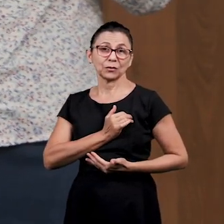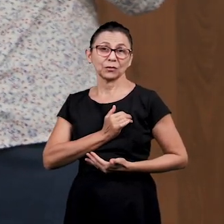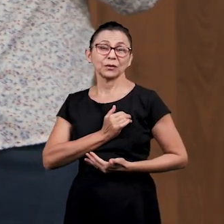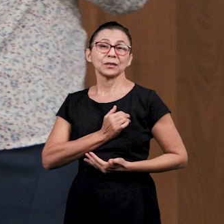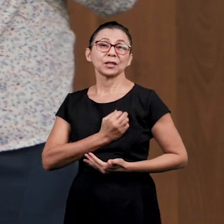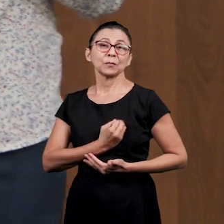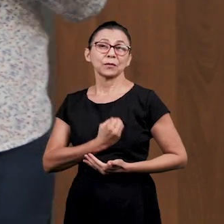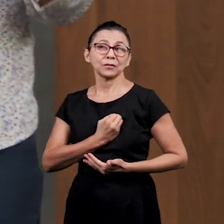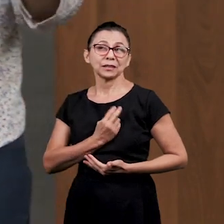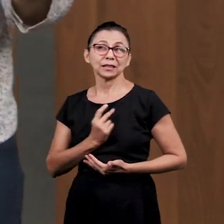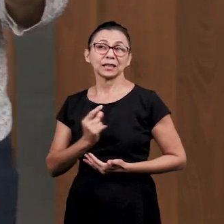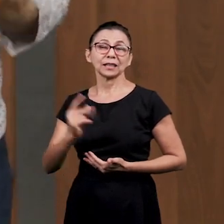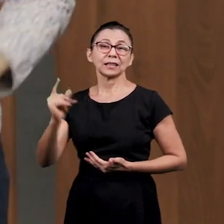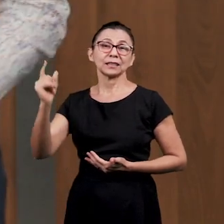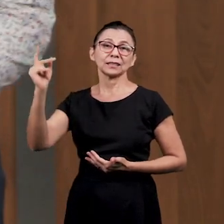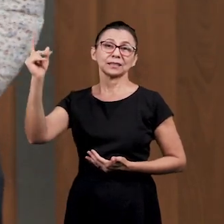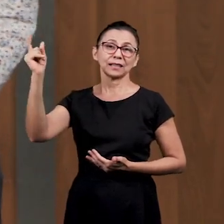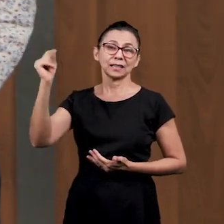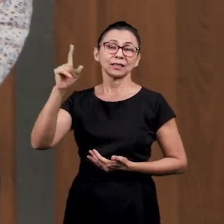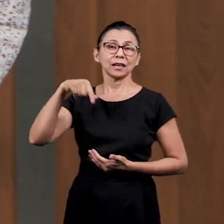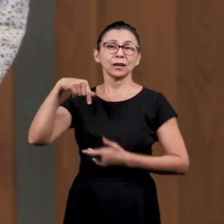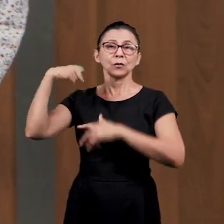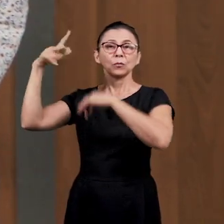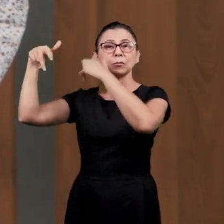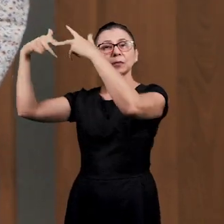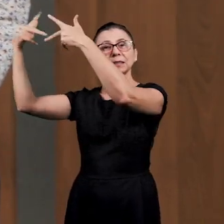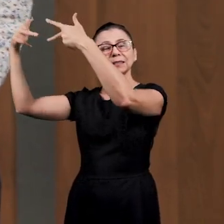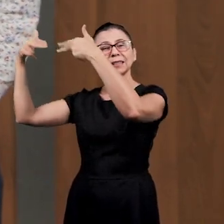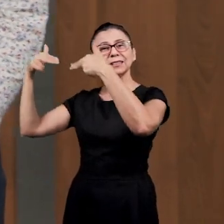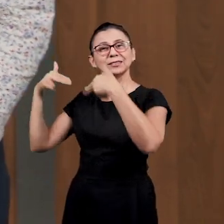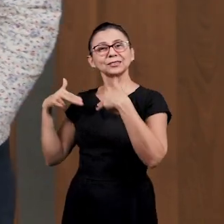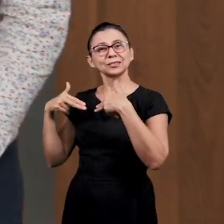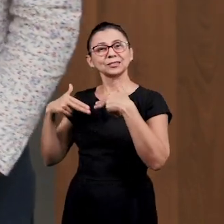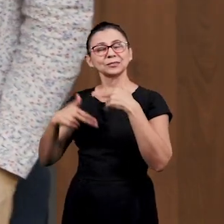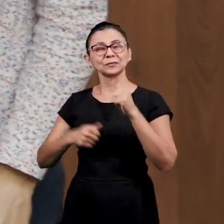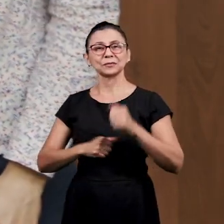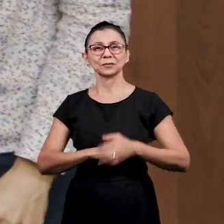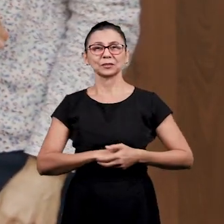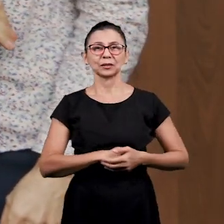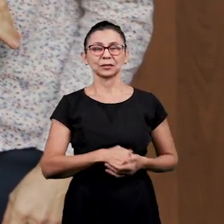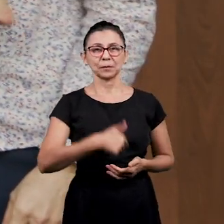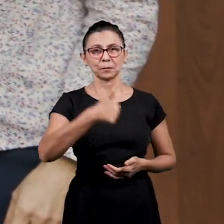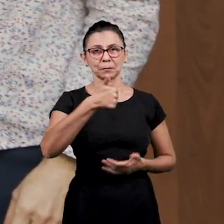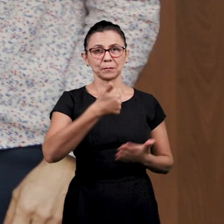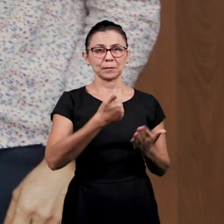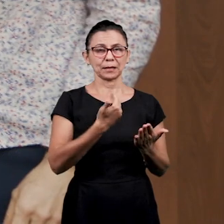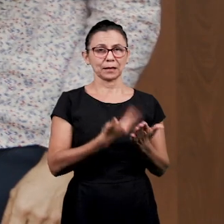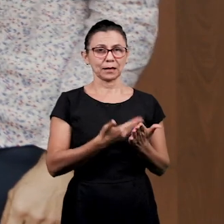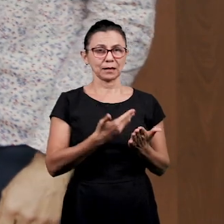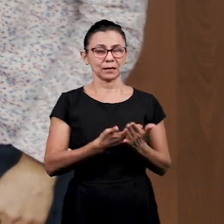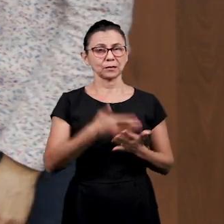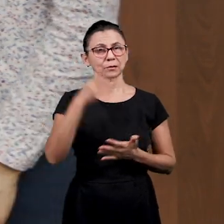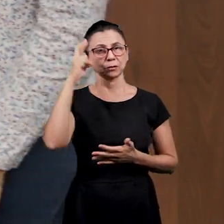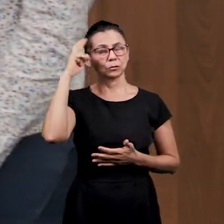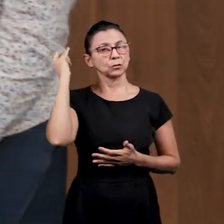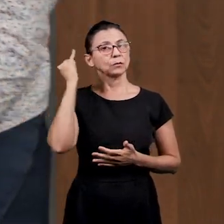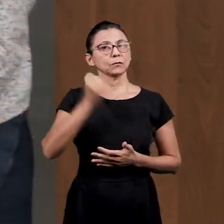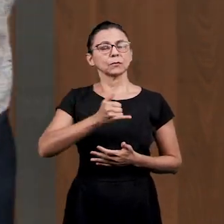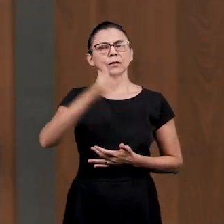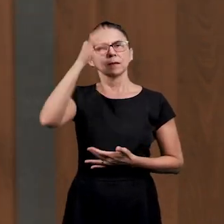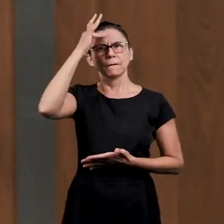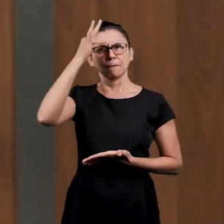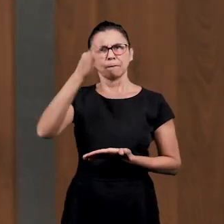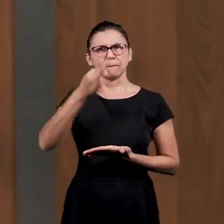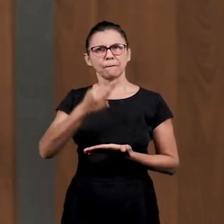a fé é um dom, é uma dádiva, é um presente do Senhor. E nessa primeira aula, o Senhor quer nos falar sobre